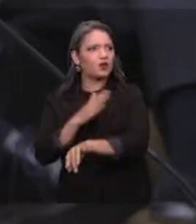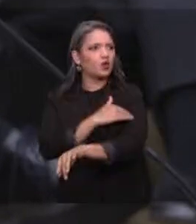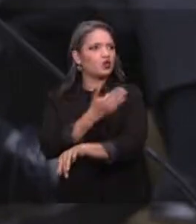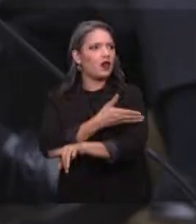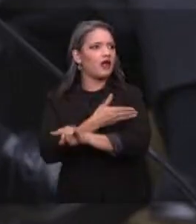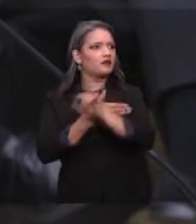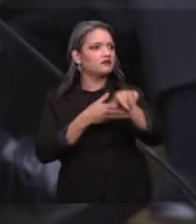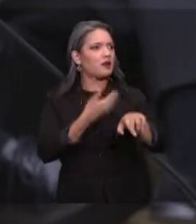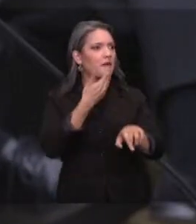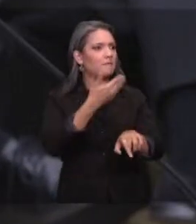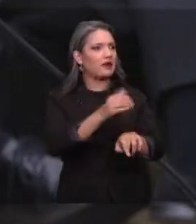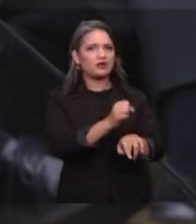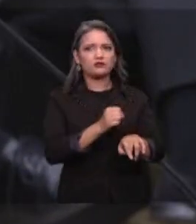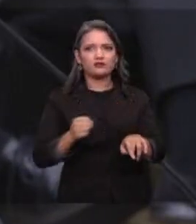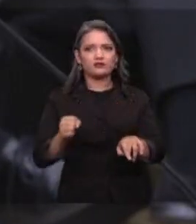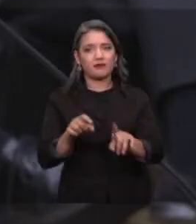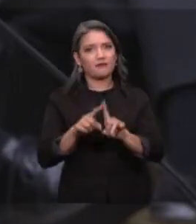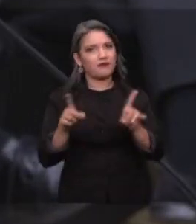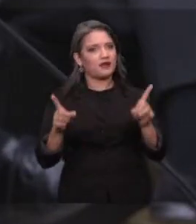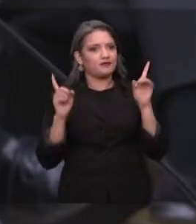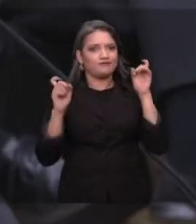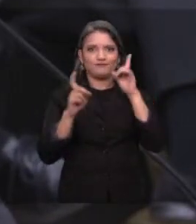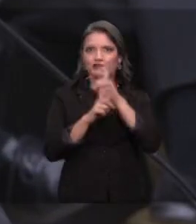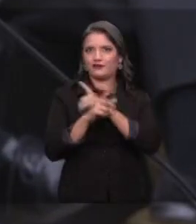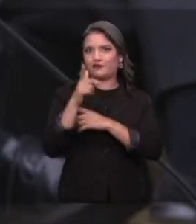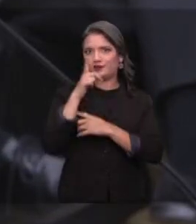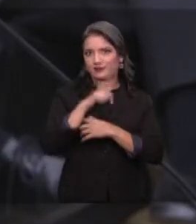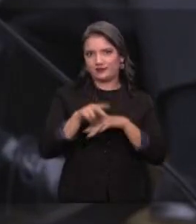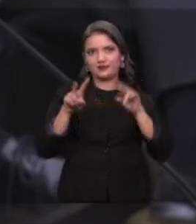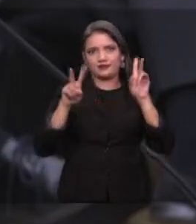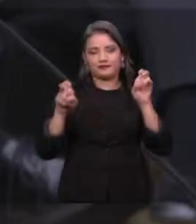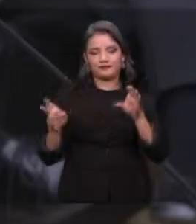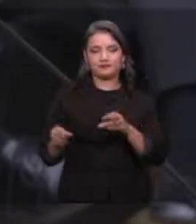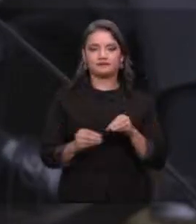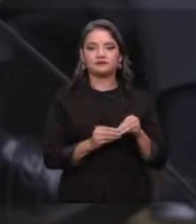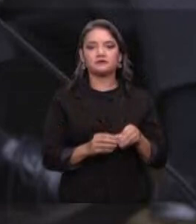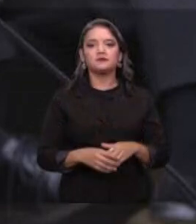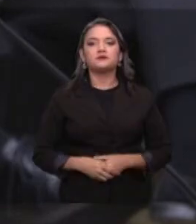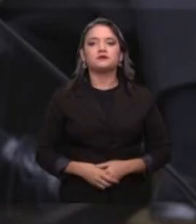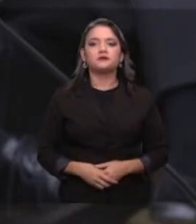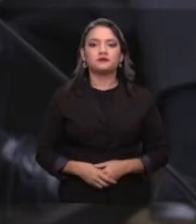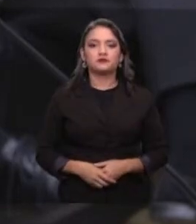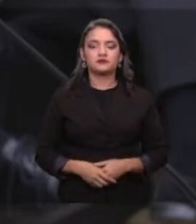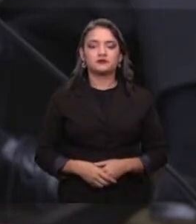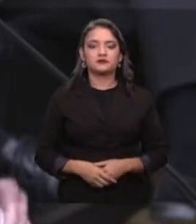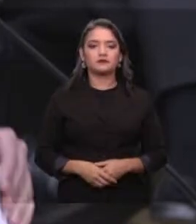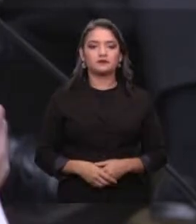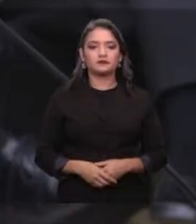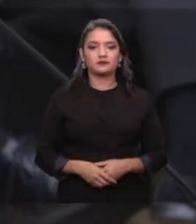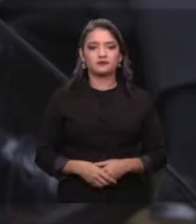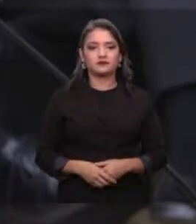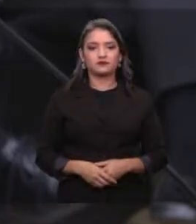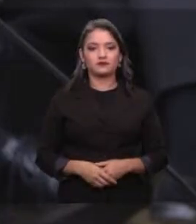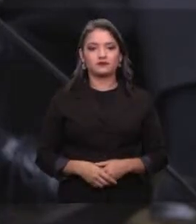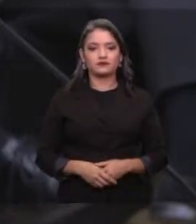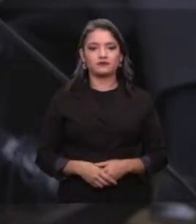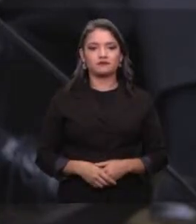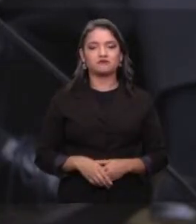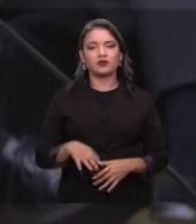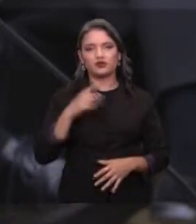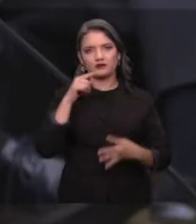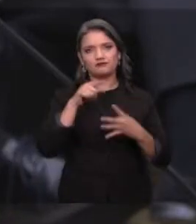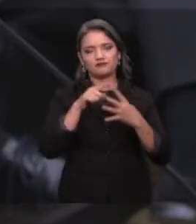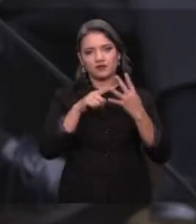muito distante da realidade. Como quarto ponto, e já me encaminhando para o final da